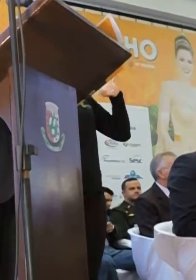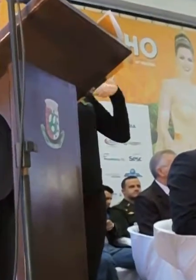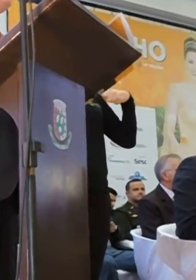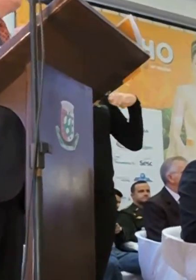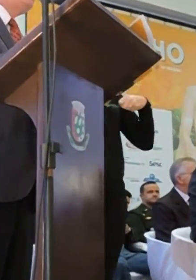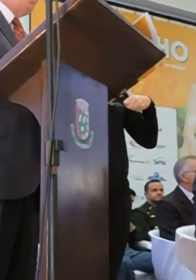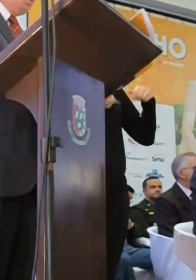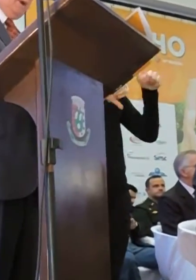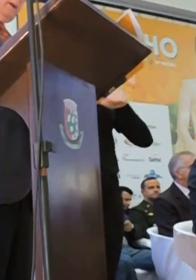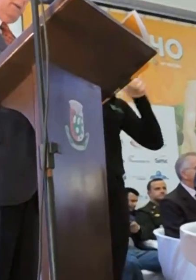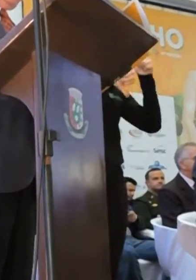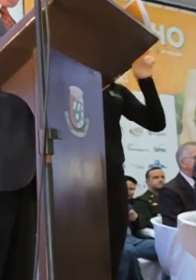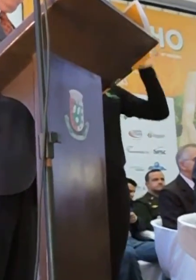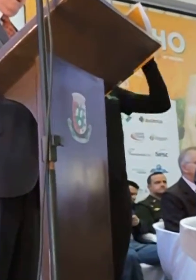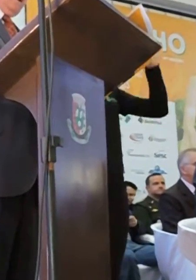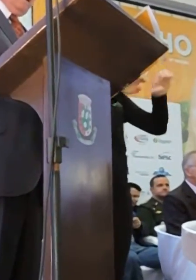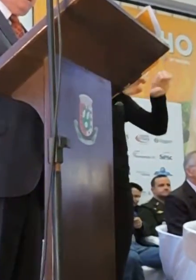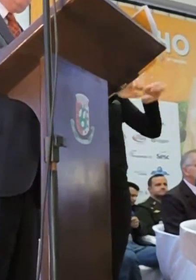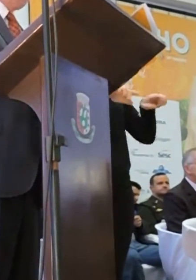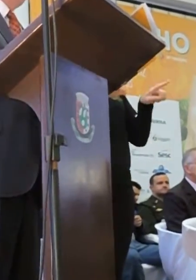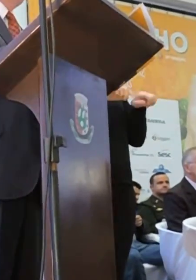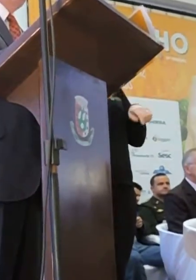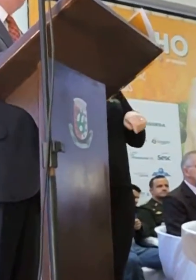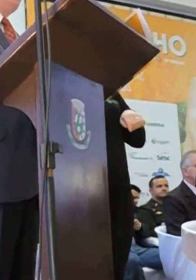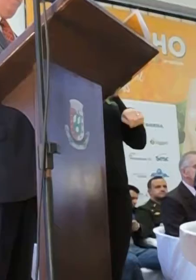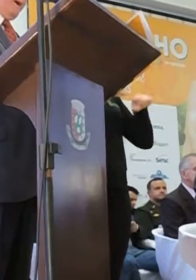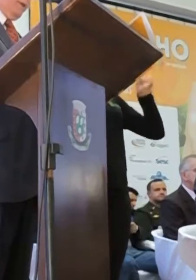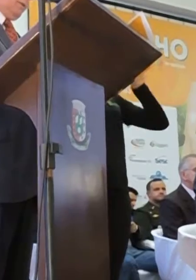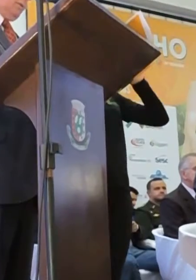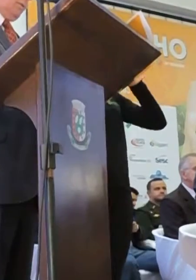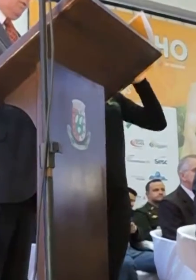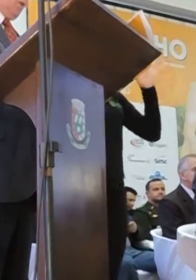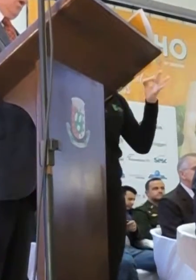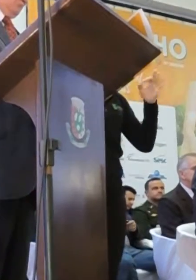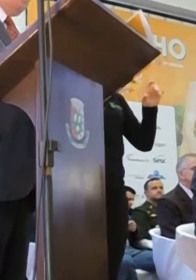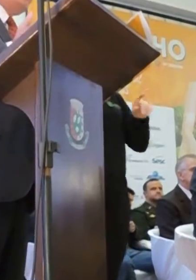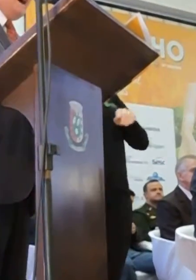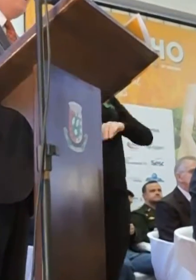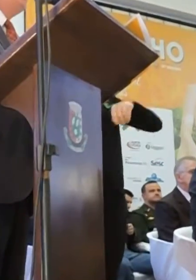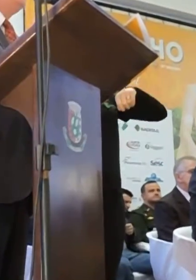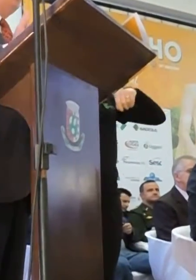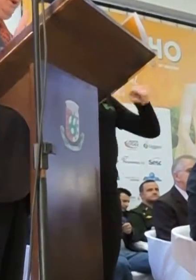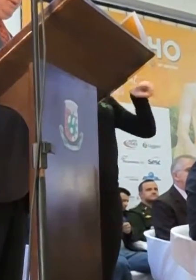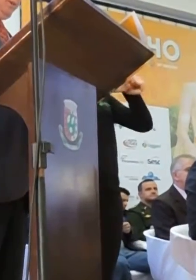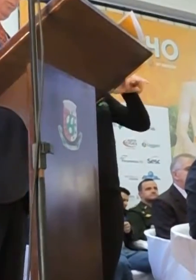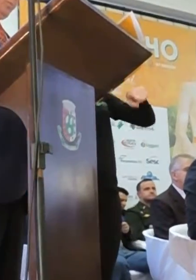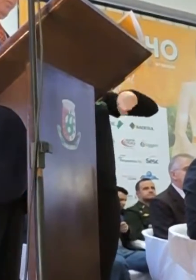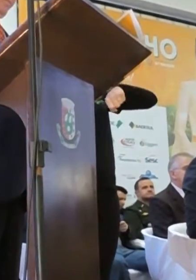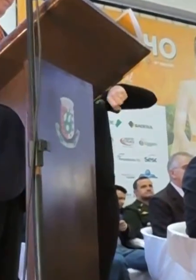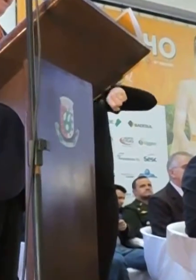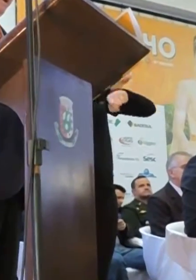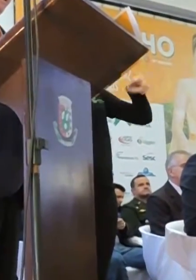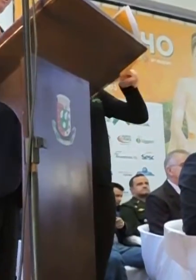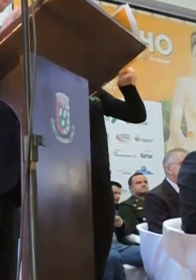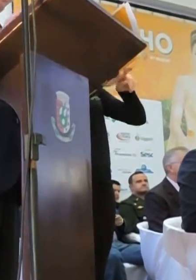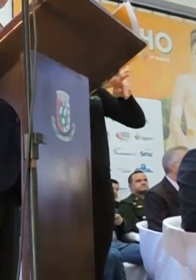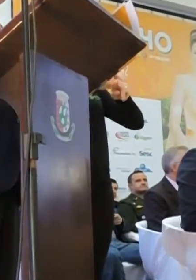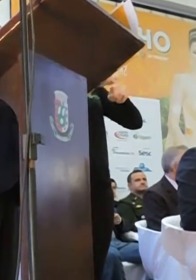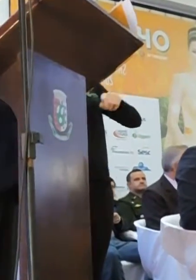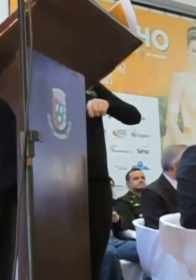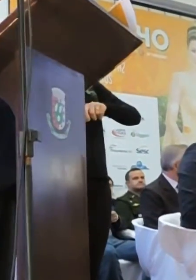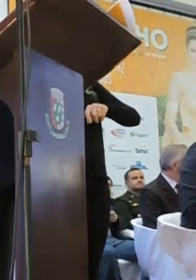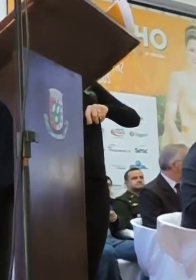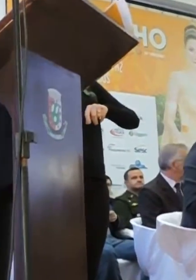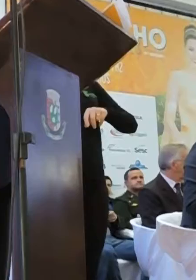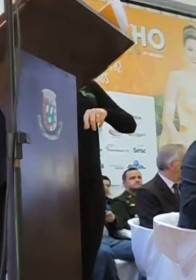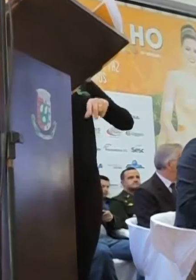de reformas estruturantes que simplifiquem o país, o Estado e o município.